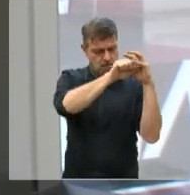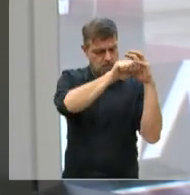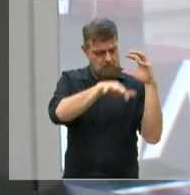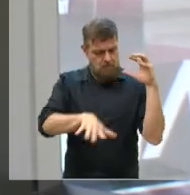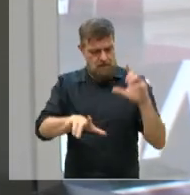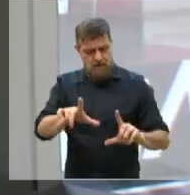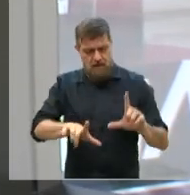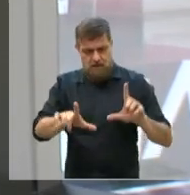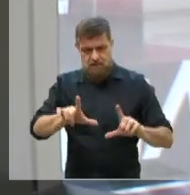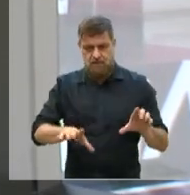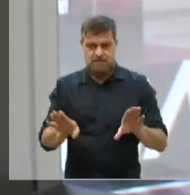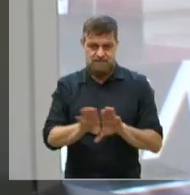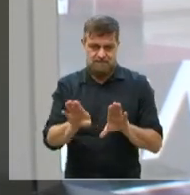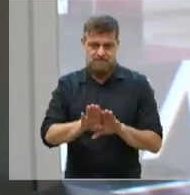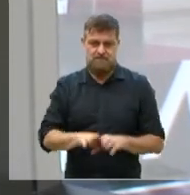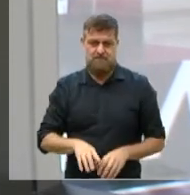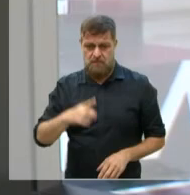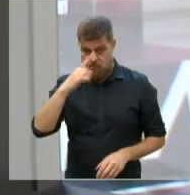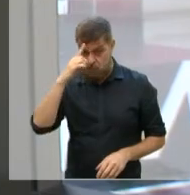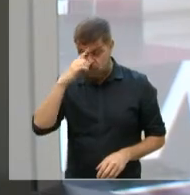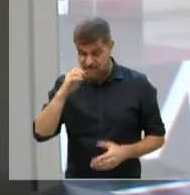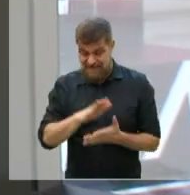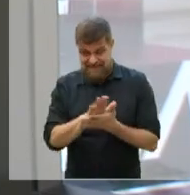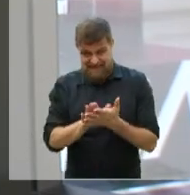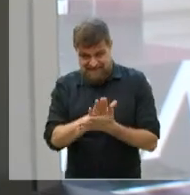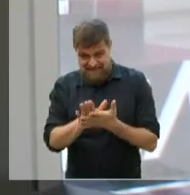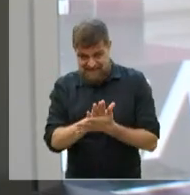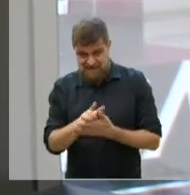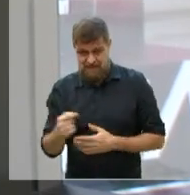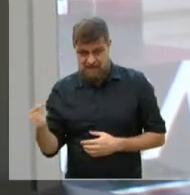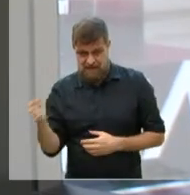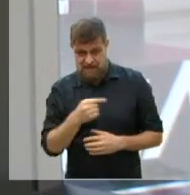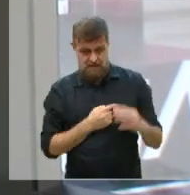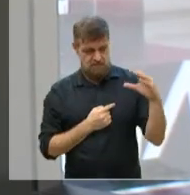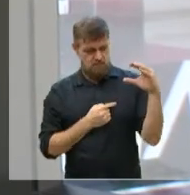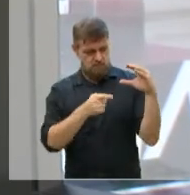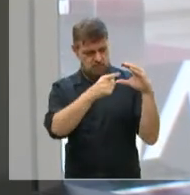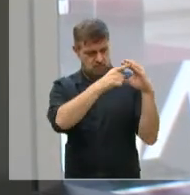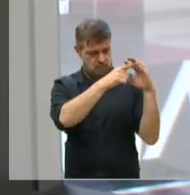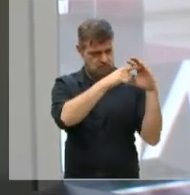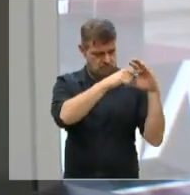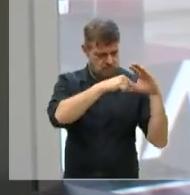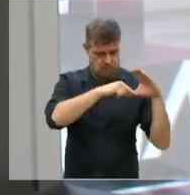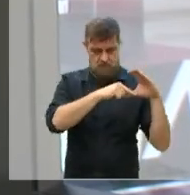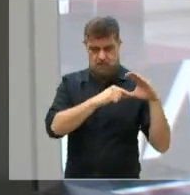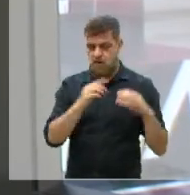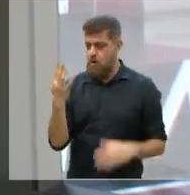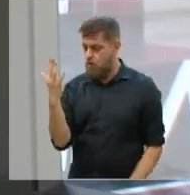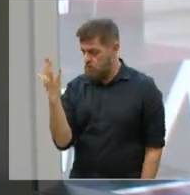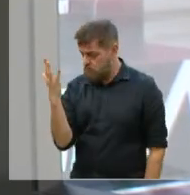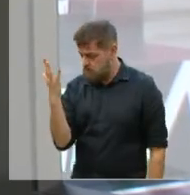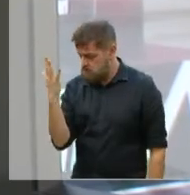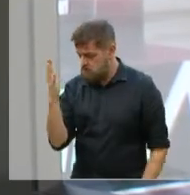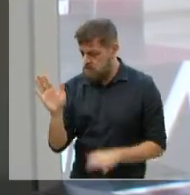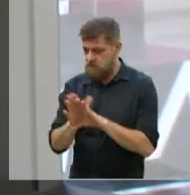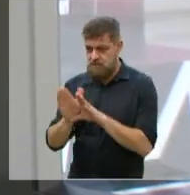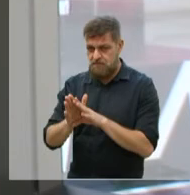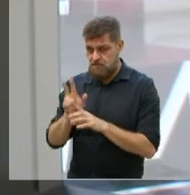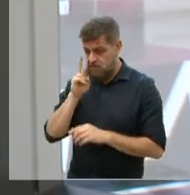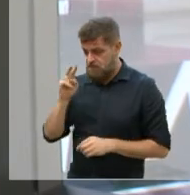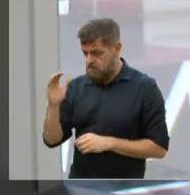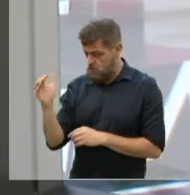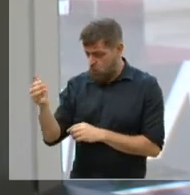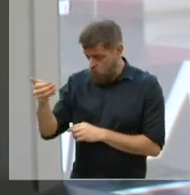ajudam a desenhar a física. Sem dúvida. As fórmulas que regem essa transmissão, e eu, no caso, o espelho, quando você olha